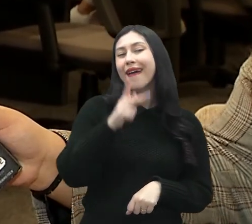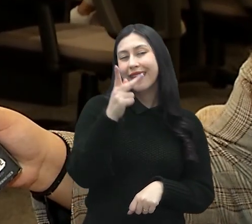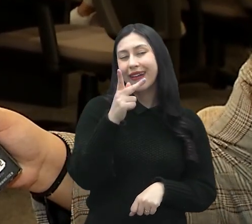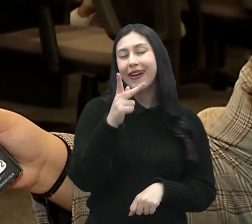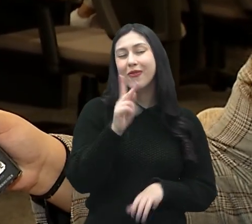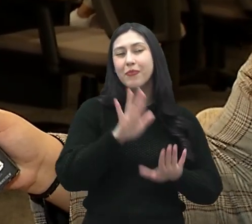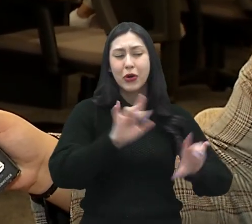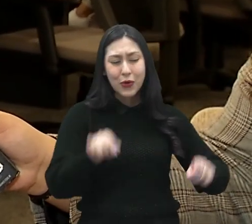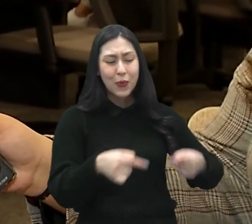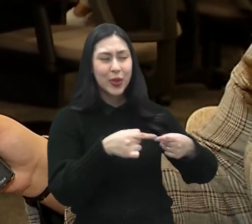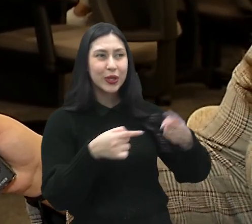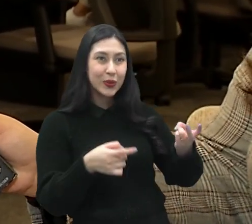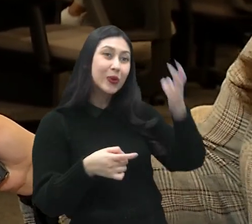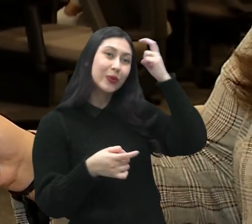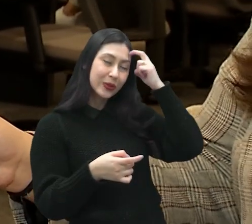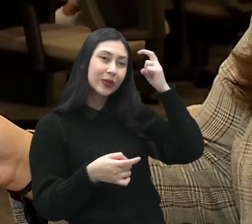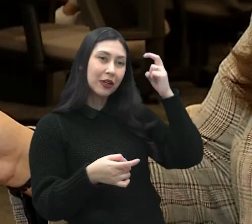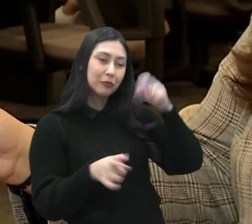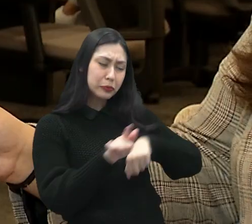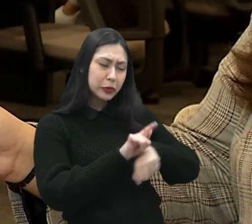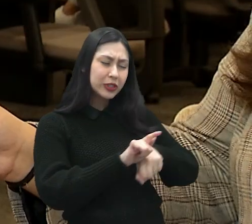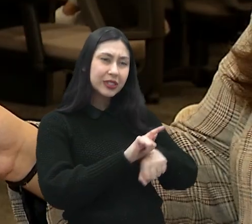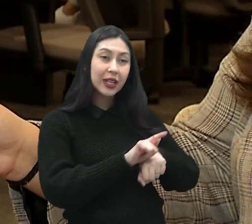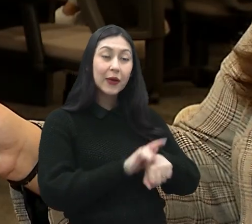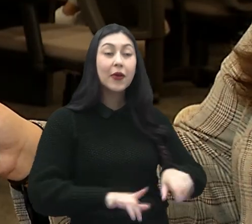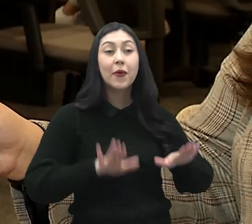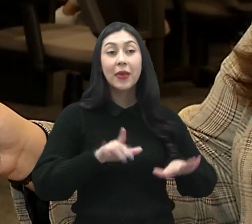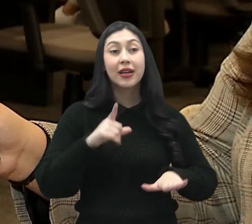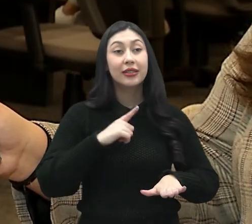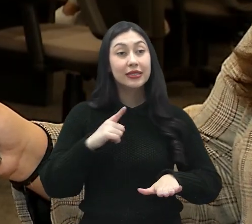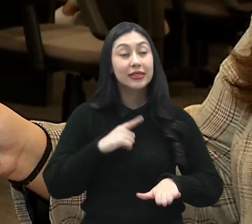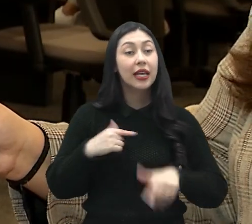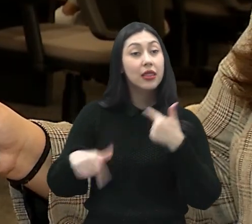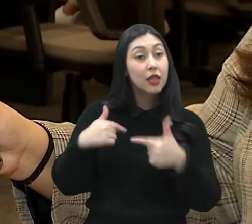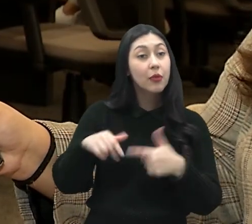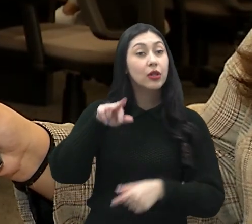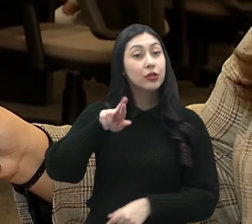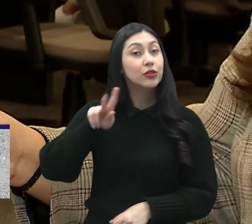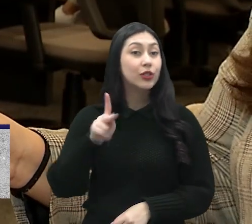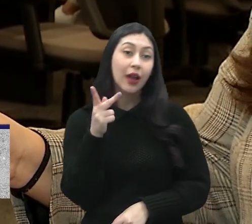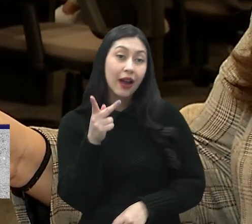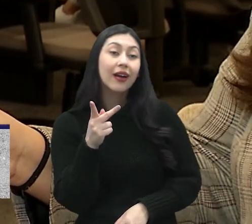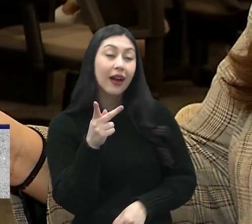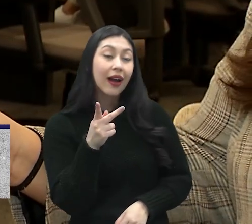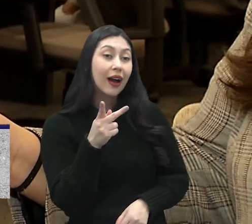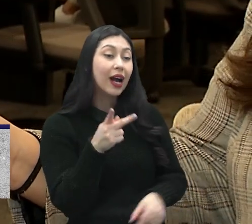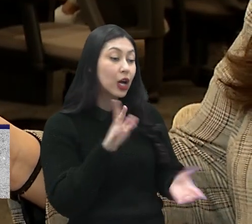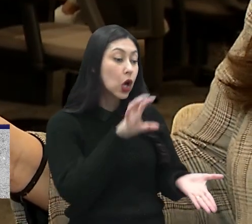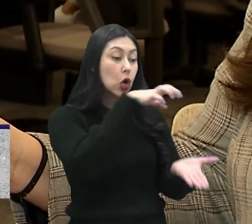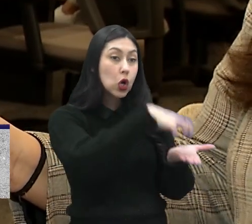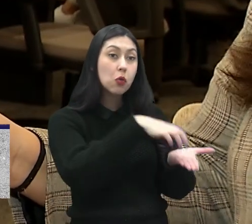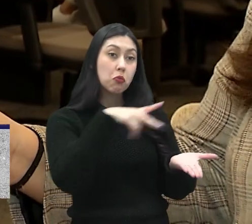nossa cultura, então por isso que a gente chama assim. Mas ele é composto pela nossa área de serviços de RH, que no mercado a gente conhece como